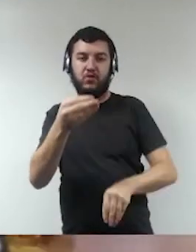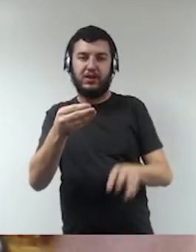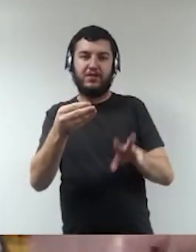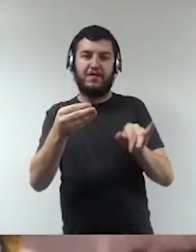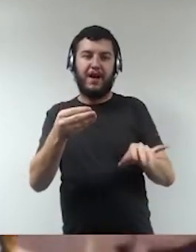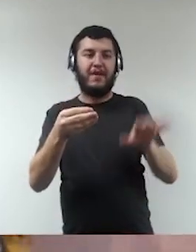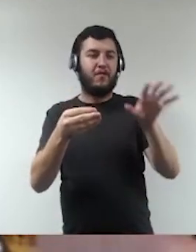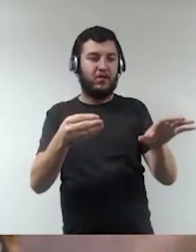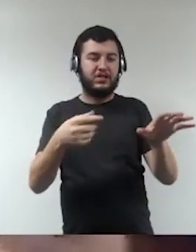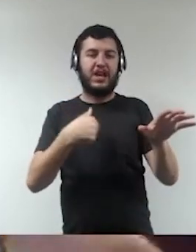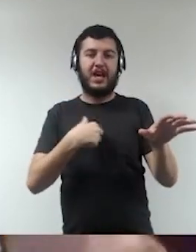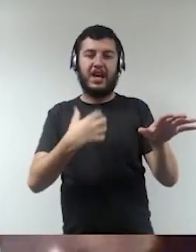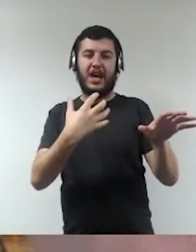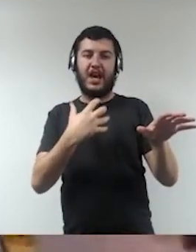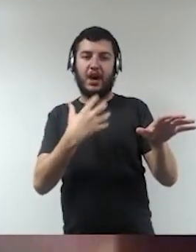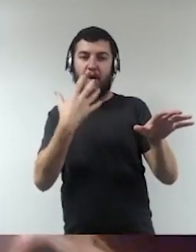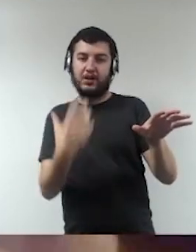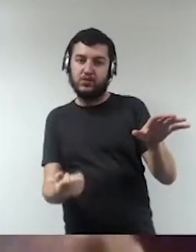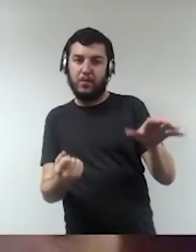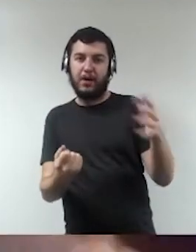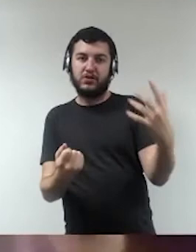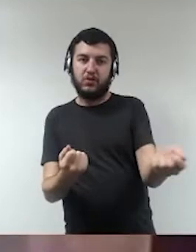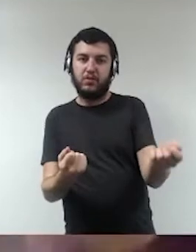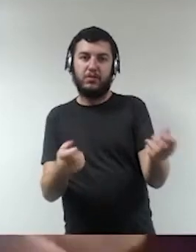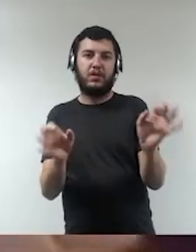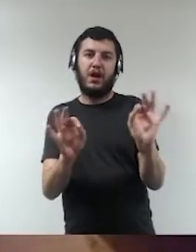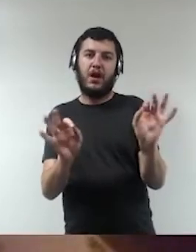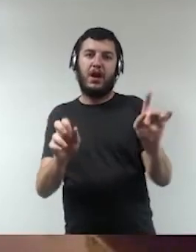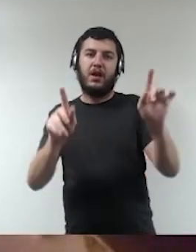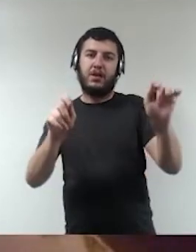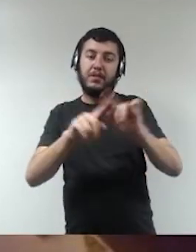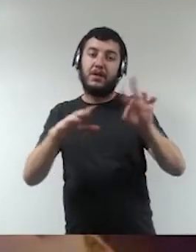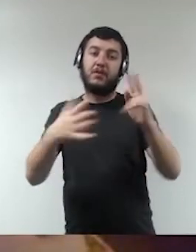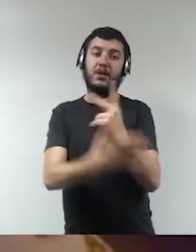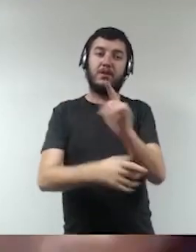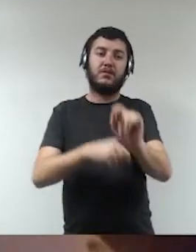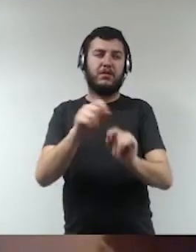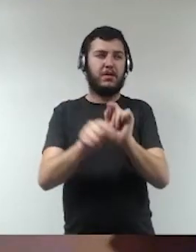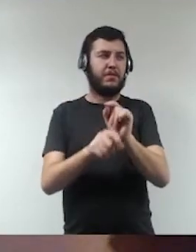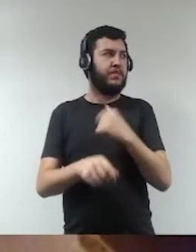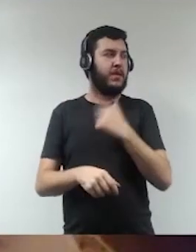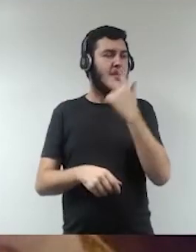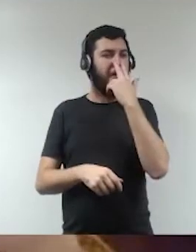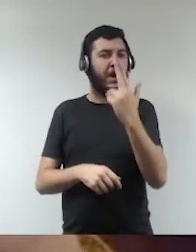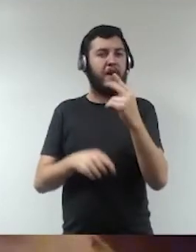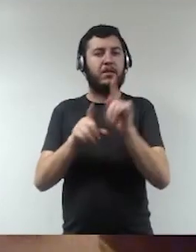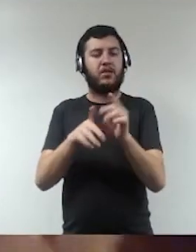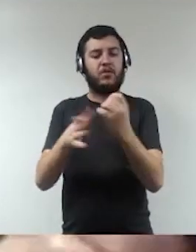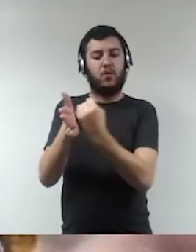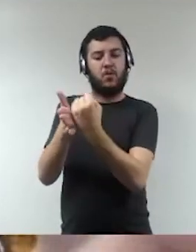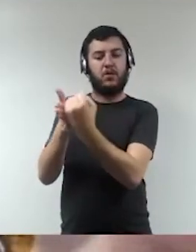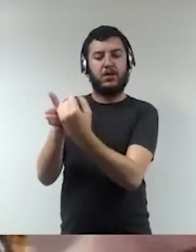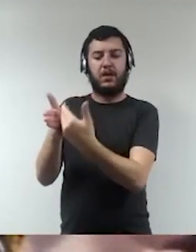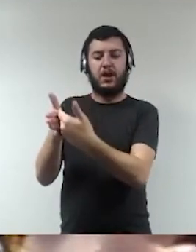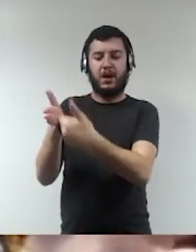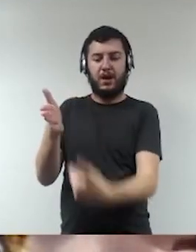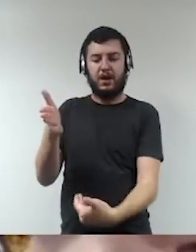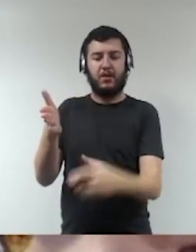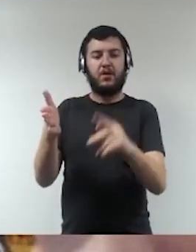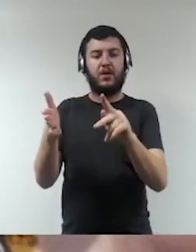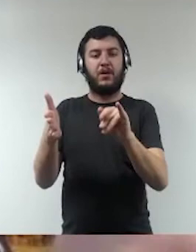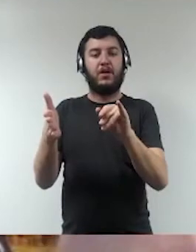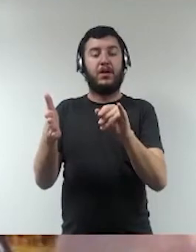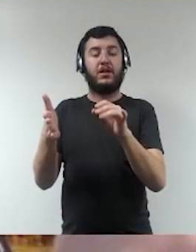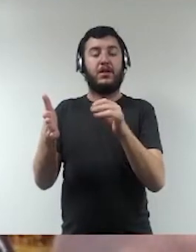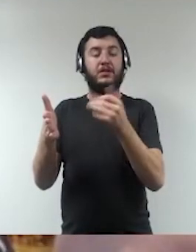tenha alocação de risco. Eu dou sempre um exemplo que me parece muito, muito peculiar, que são os contratos chamados take or pay. O que são os